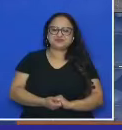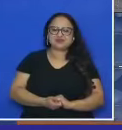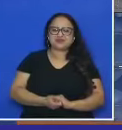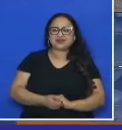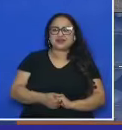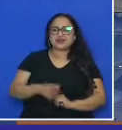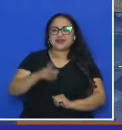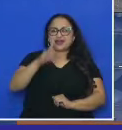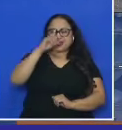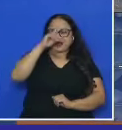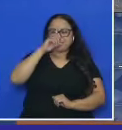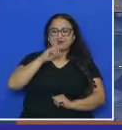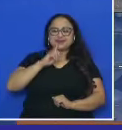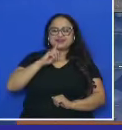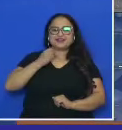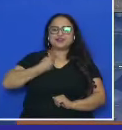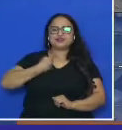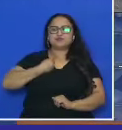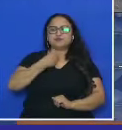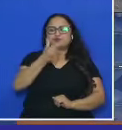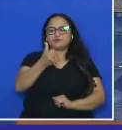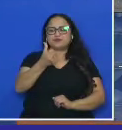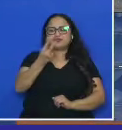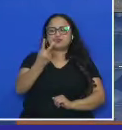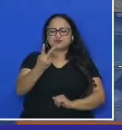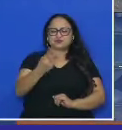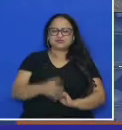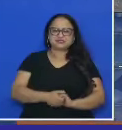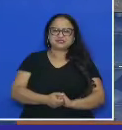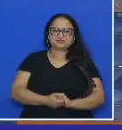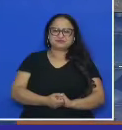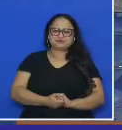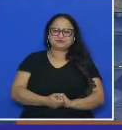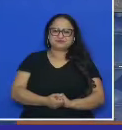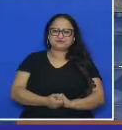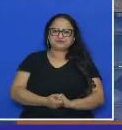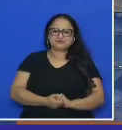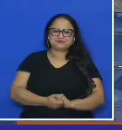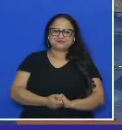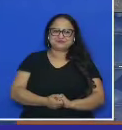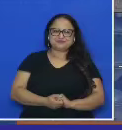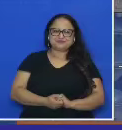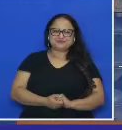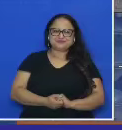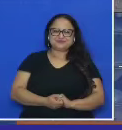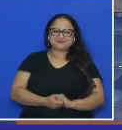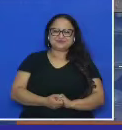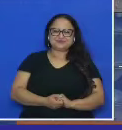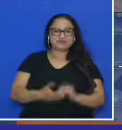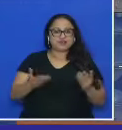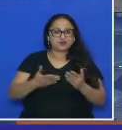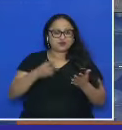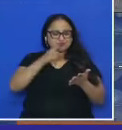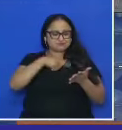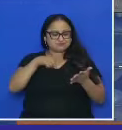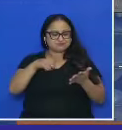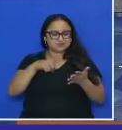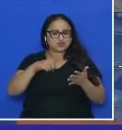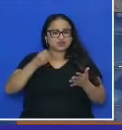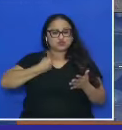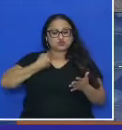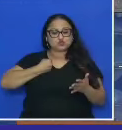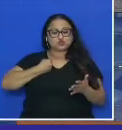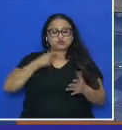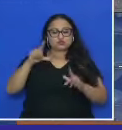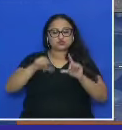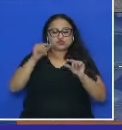Bola amarela, número 62. Amarela, 62. Vamos conferir? As 5